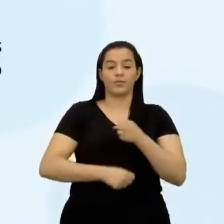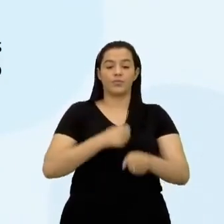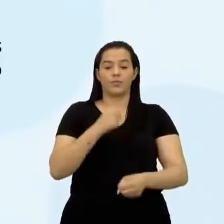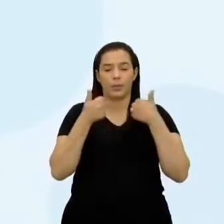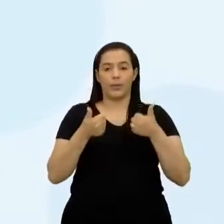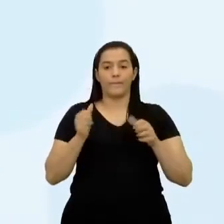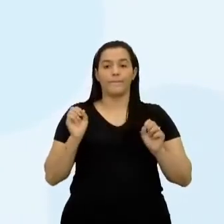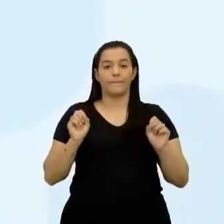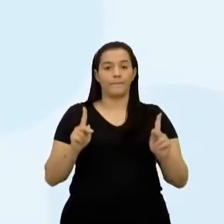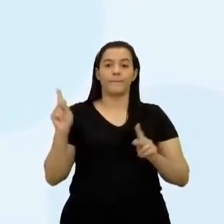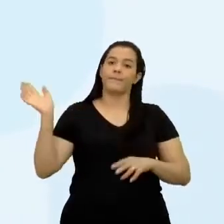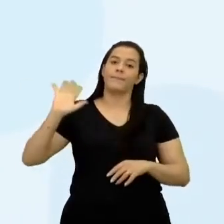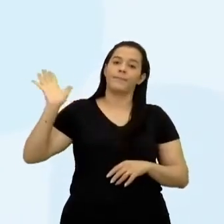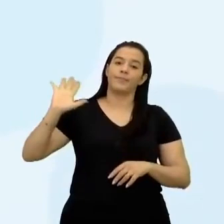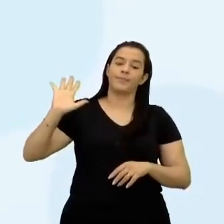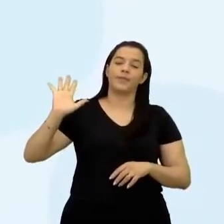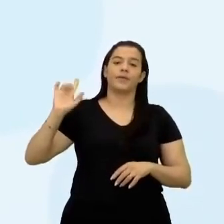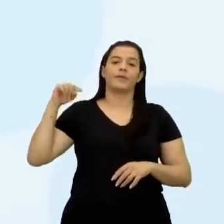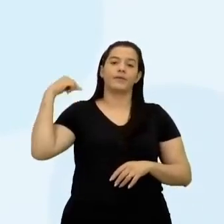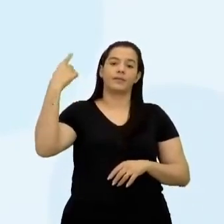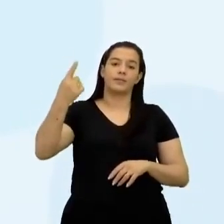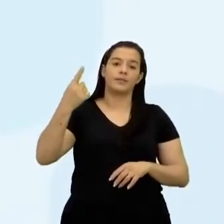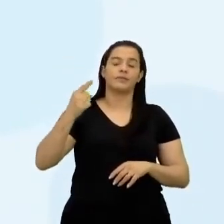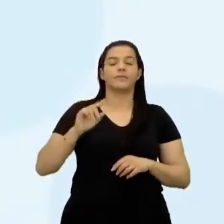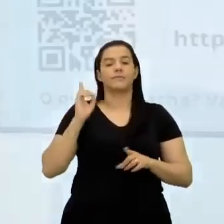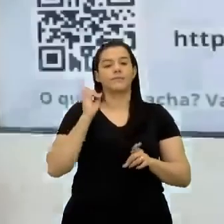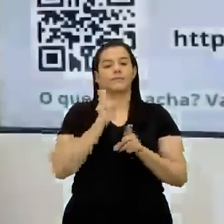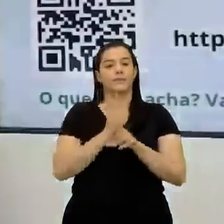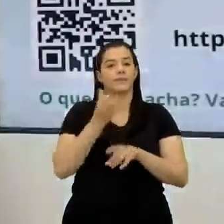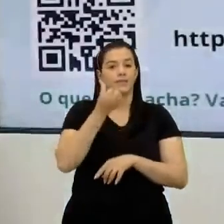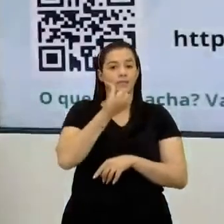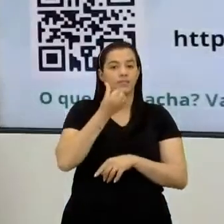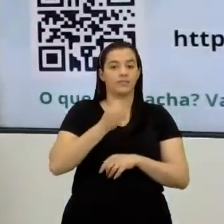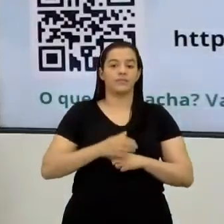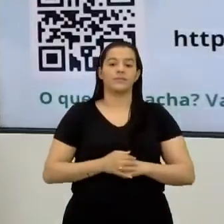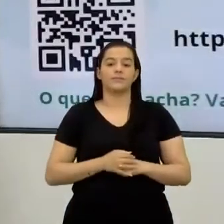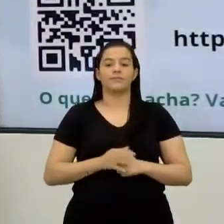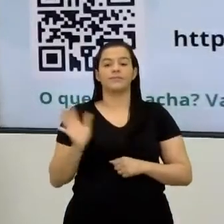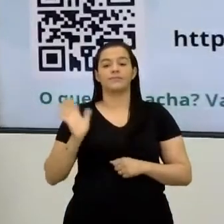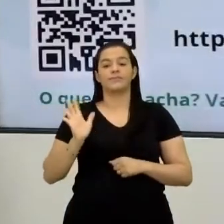construção. Tchau, tchau, 7º ano. Até semana que vem, até sexta-feira. Tchau, tchau.